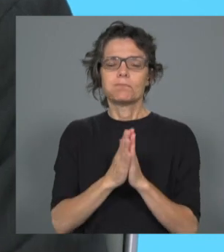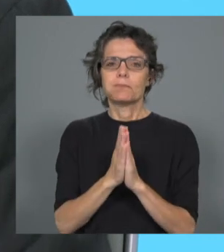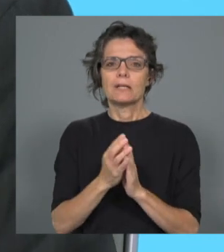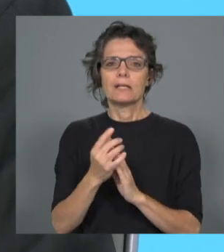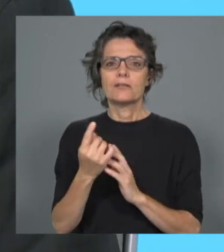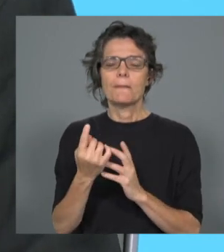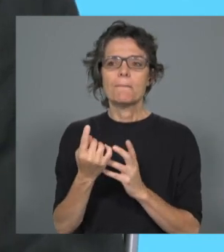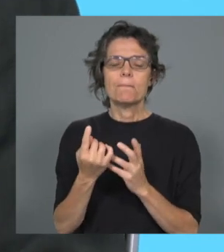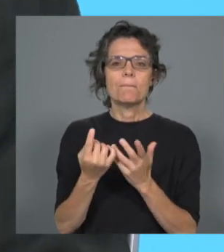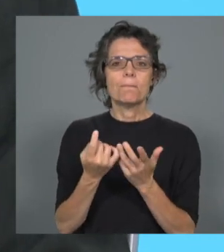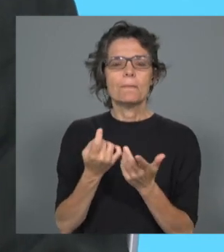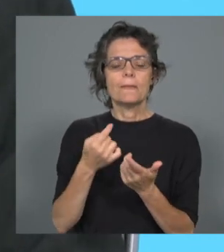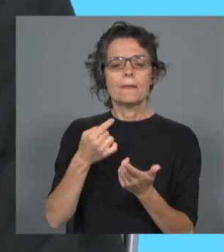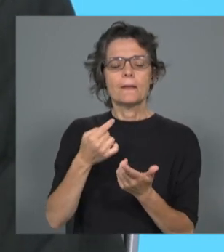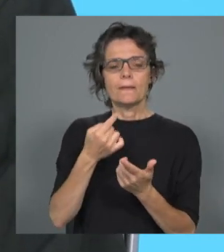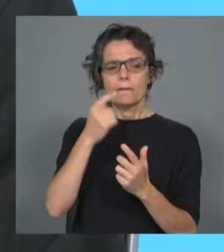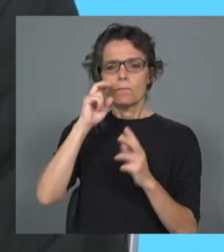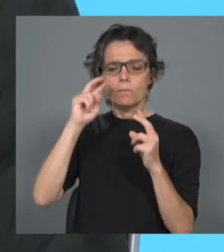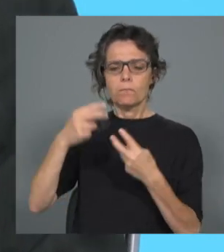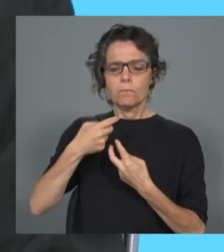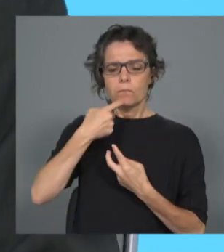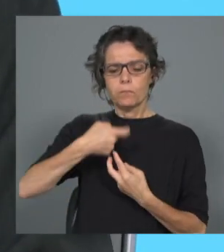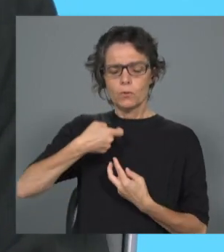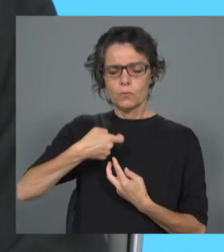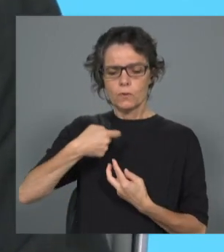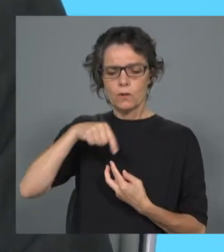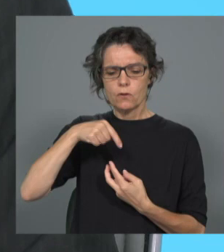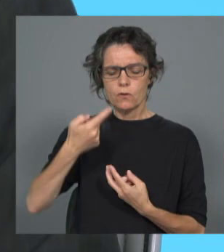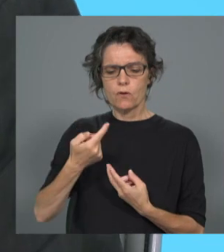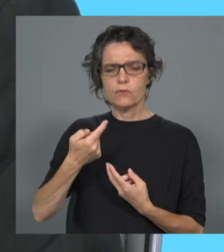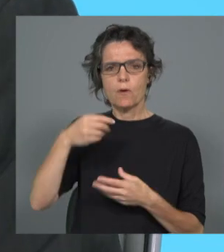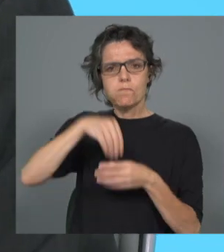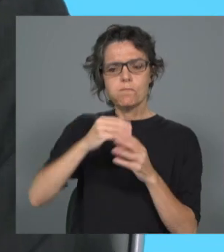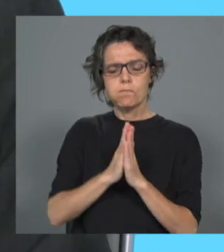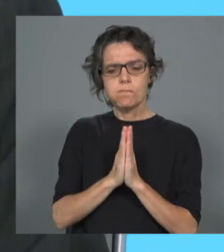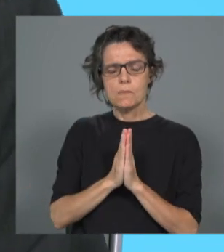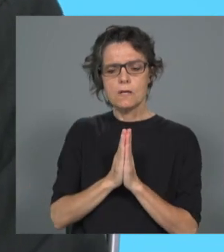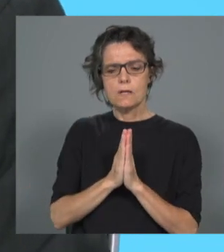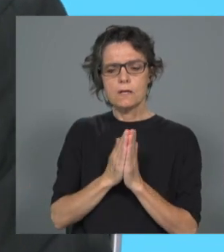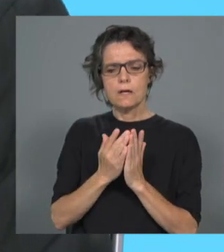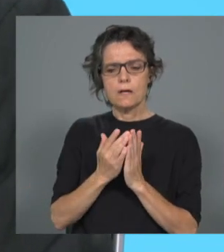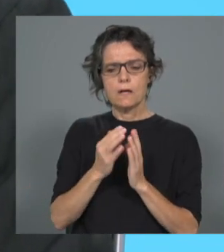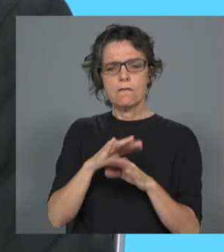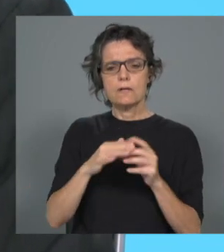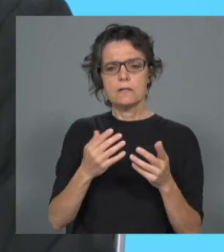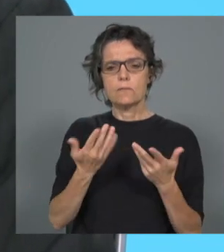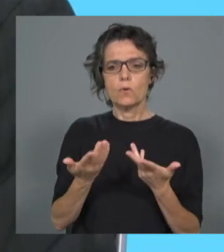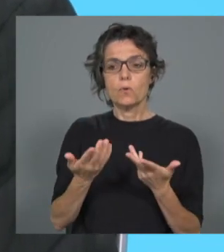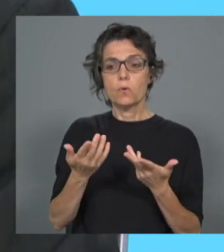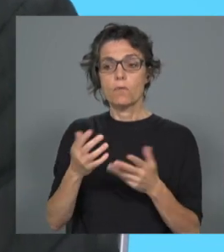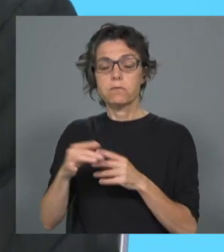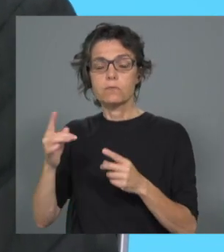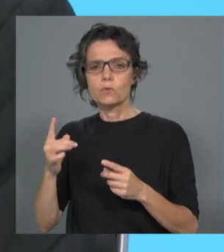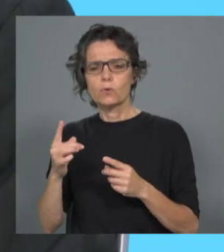antes de mais, com uma pergunta: o que é que nós fazemos ou deixamos de fazer que não ajuda as pessoas, de facto,